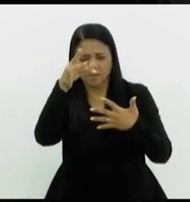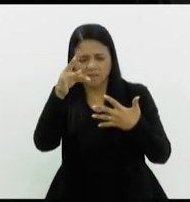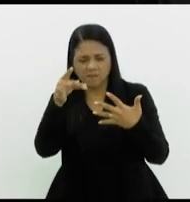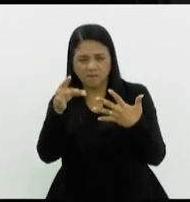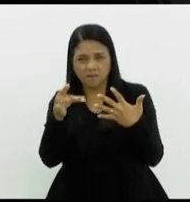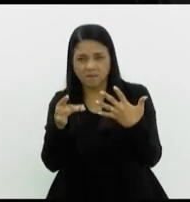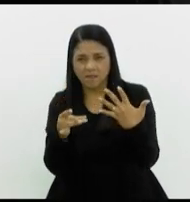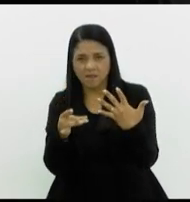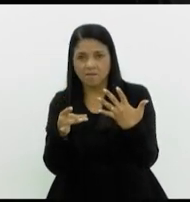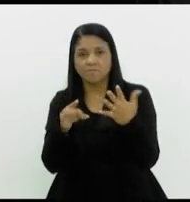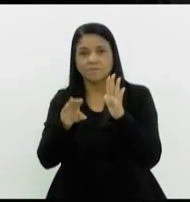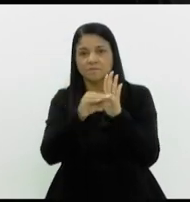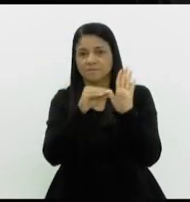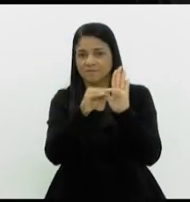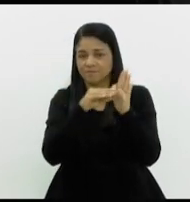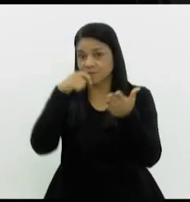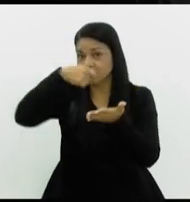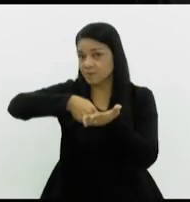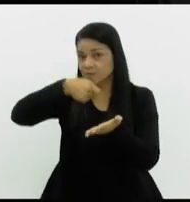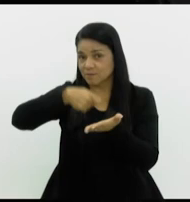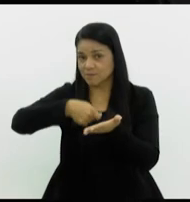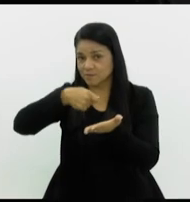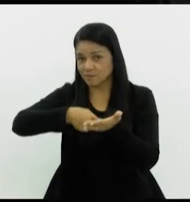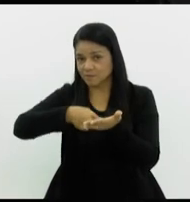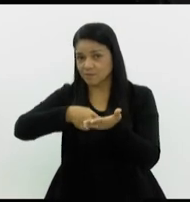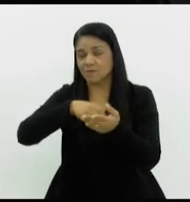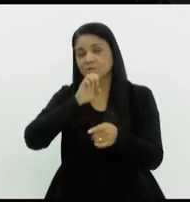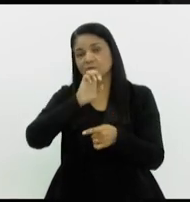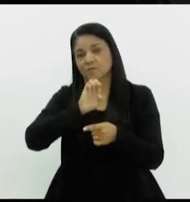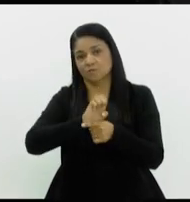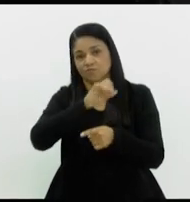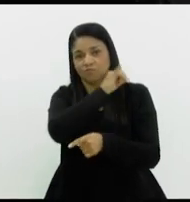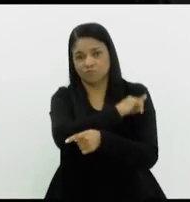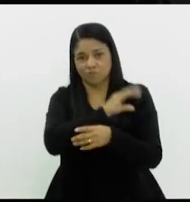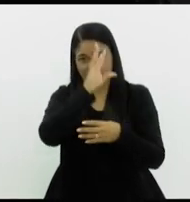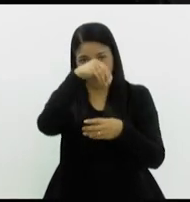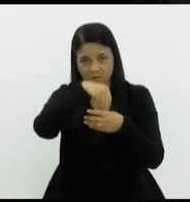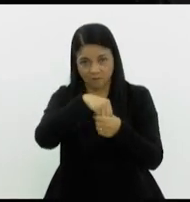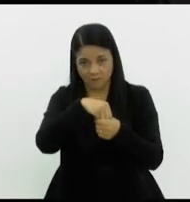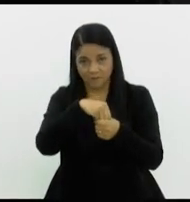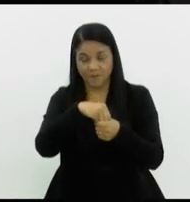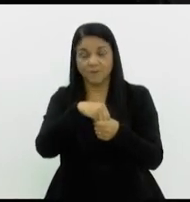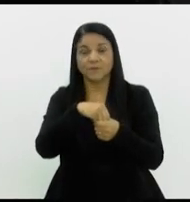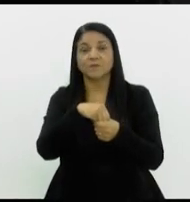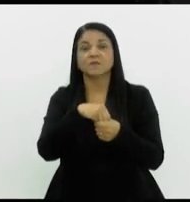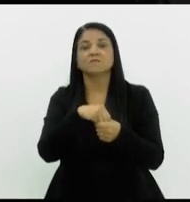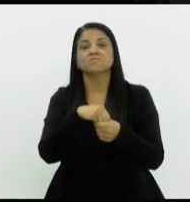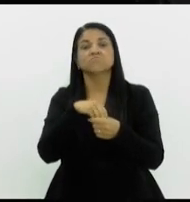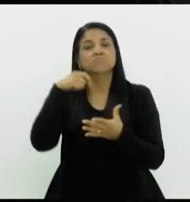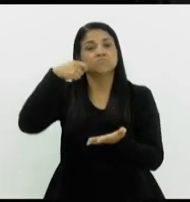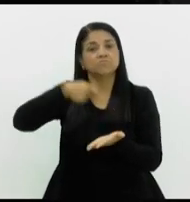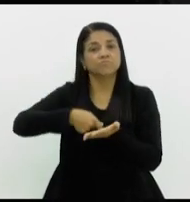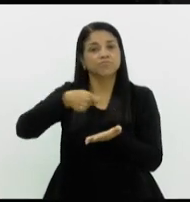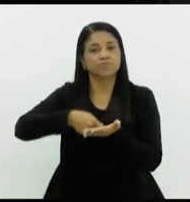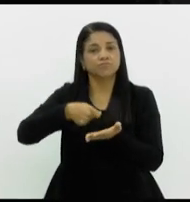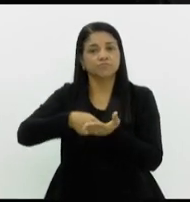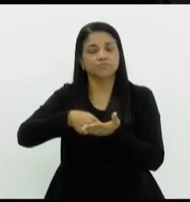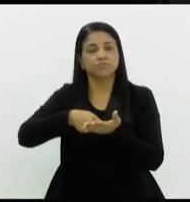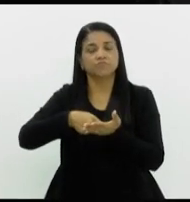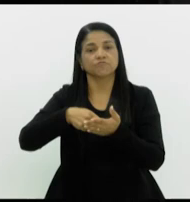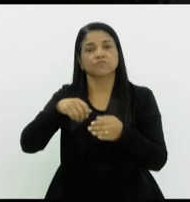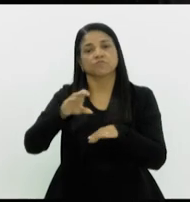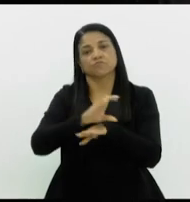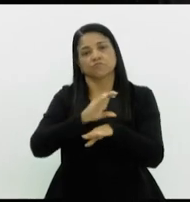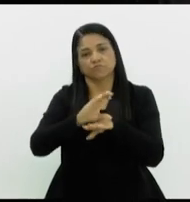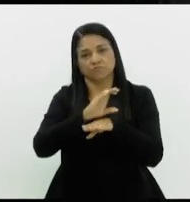aplicação das emendas impositivas no Estado do Rio de Janeiro, já determinada pela Constitucional